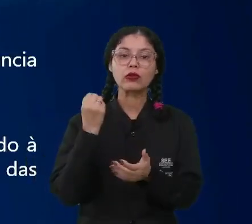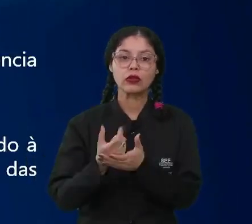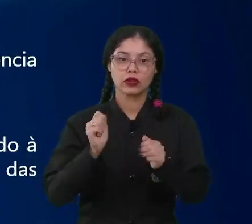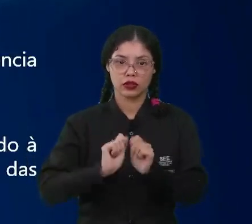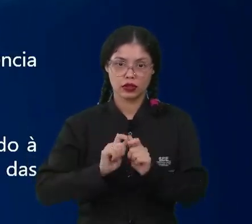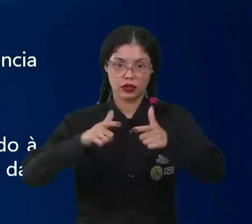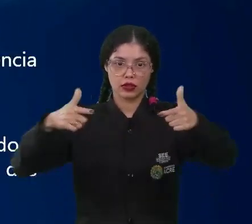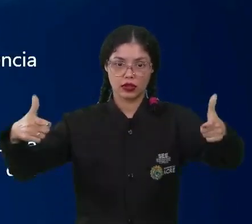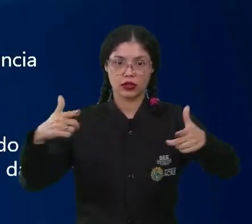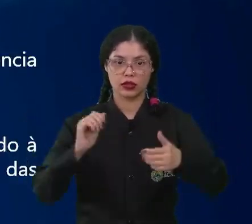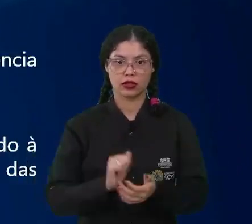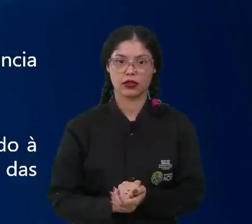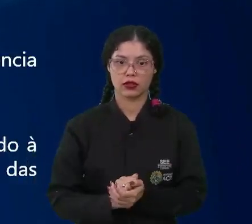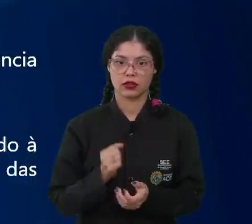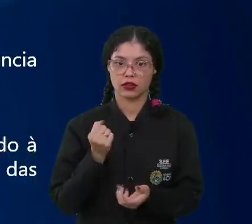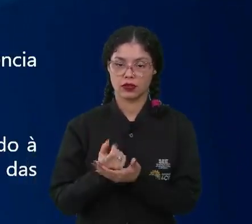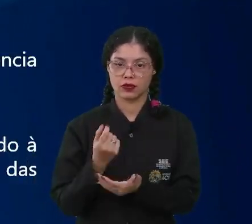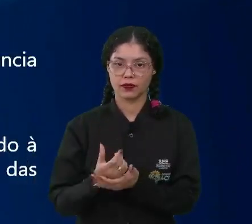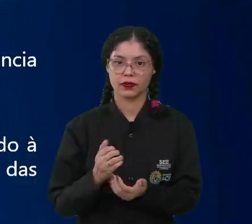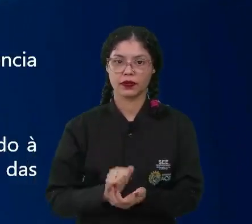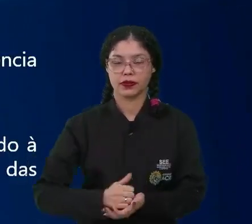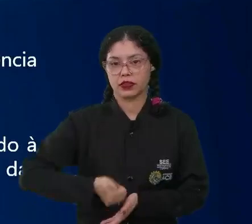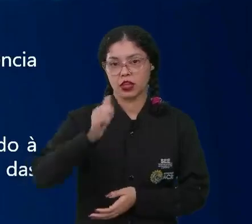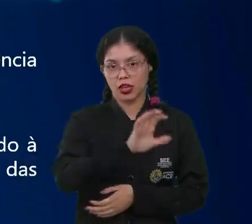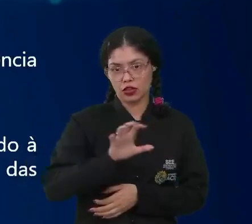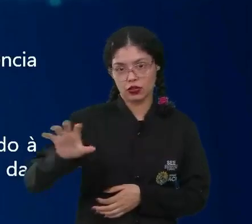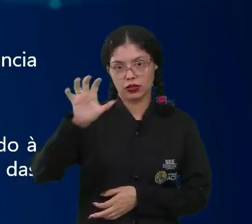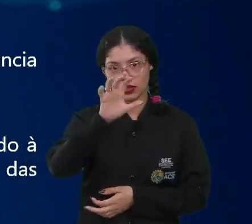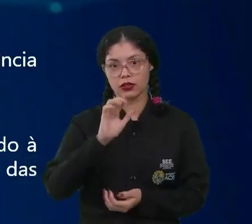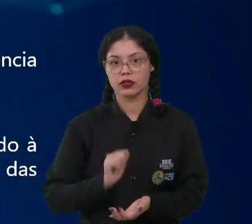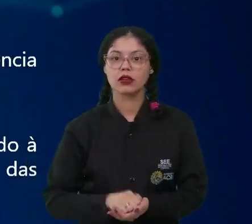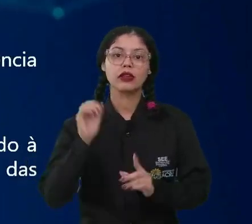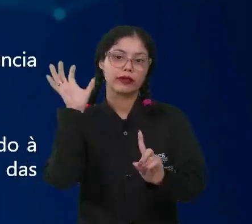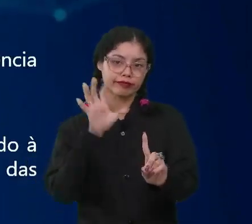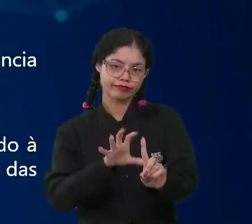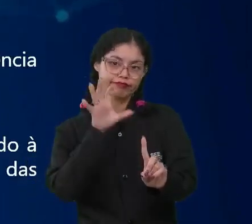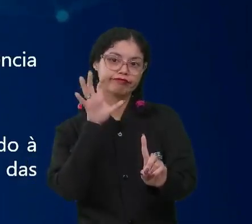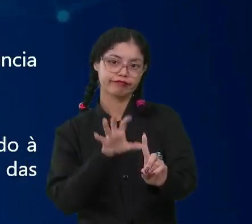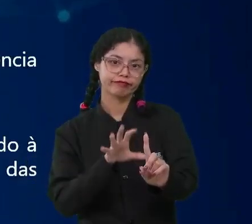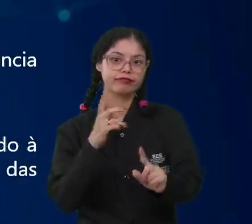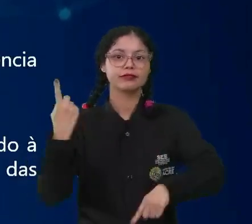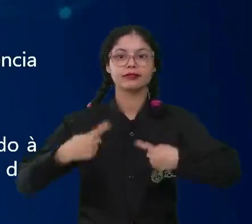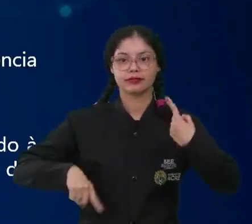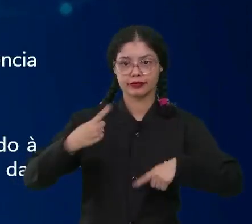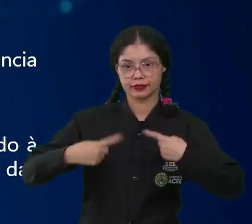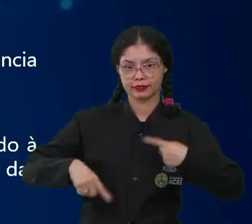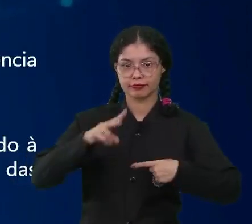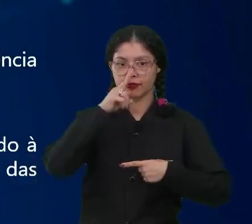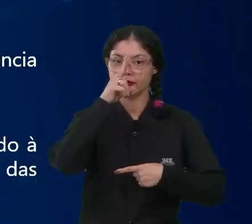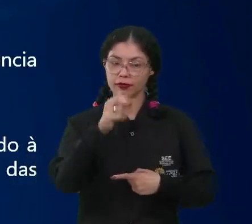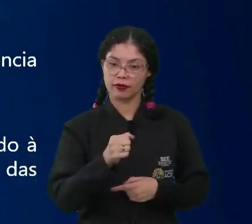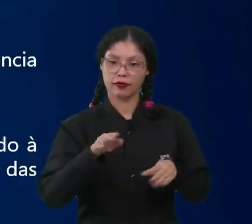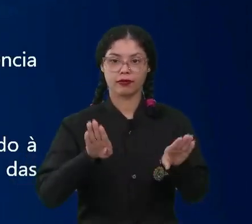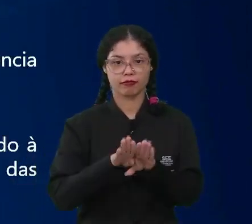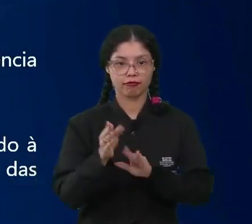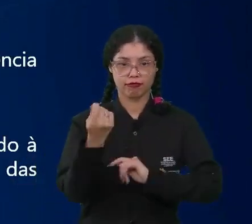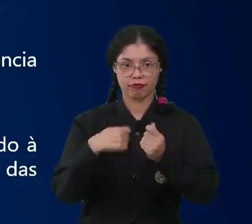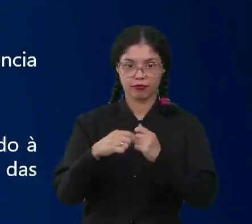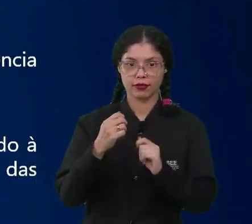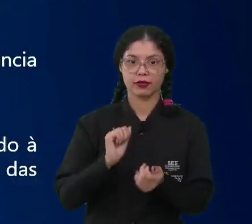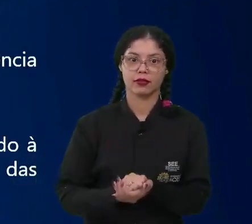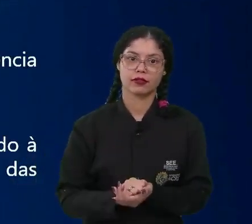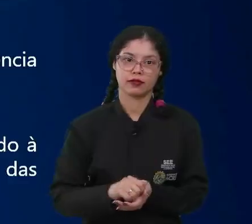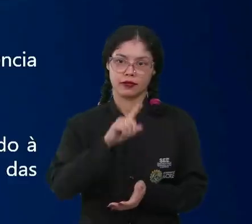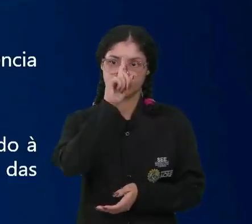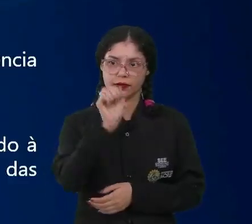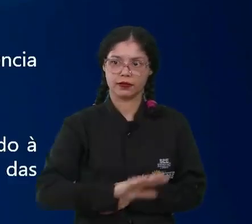reduzir custos e ampliar lucros, explorando vantagens regionais. além de exercer forte influência política e